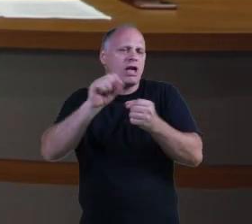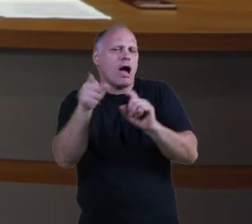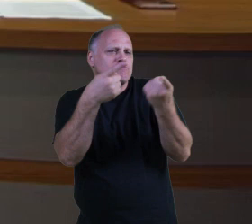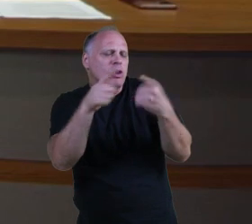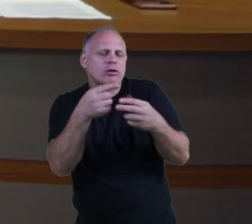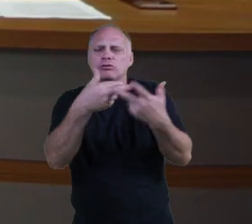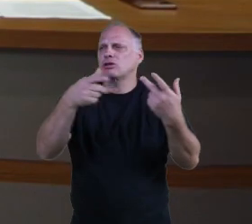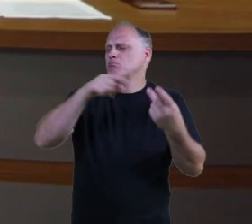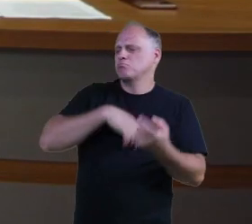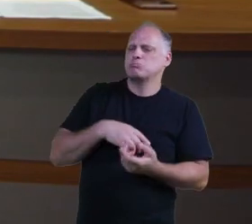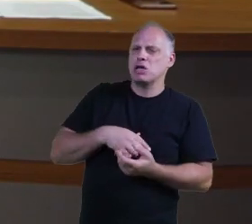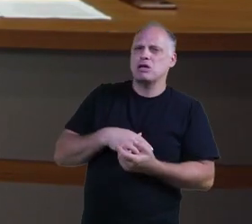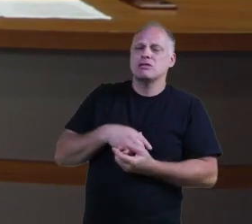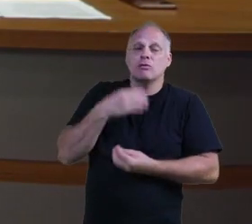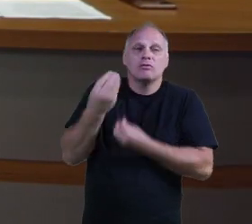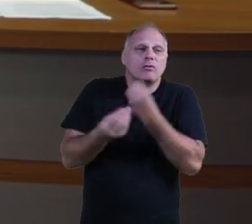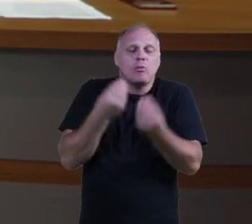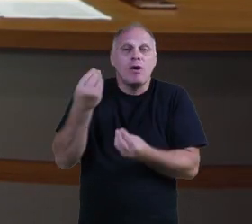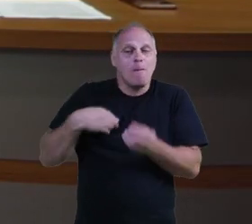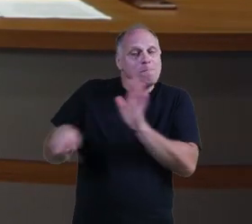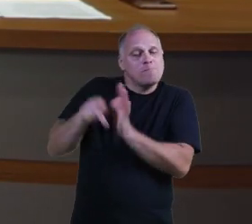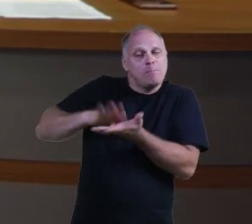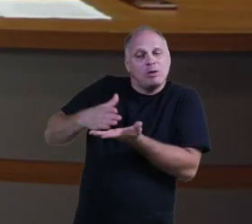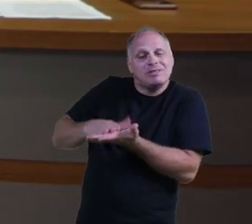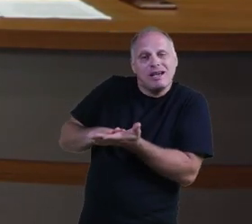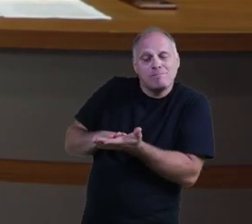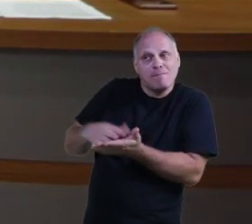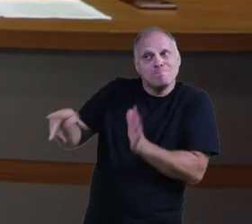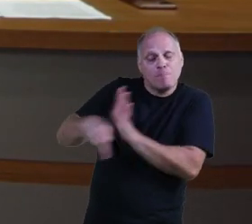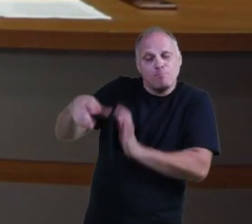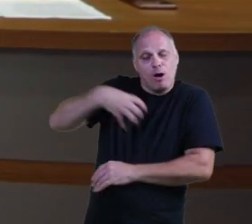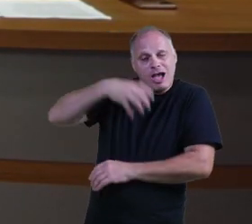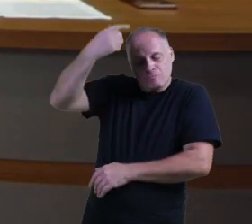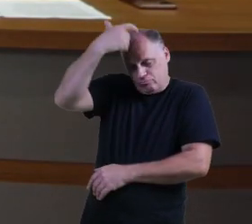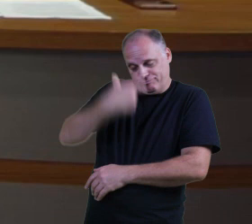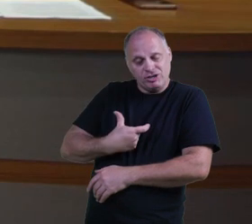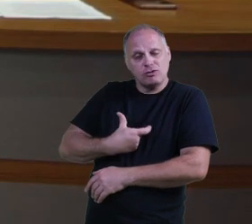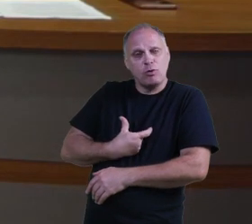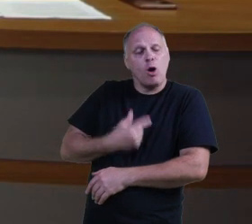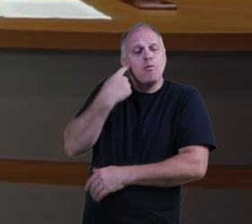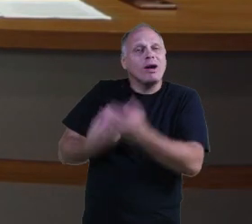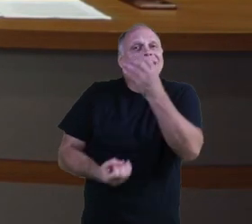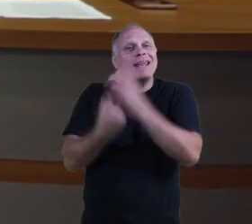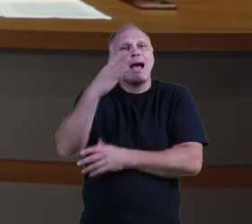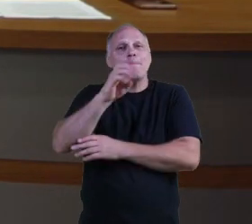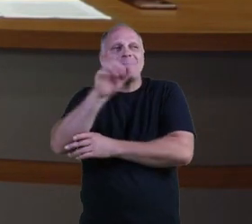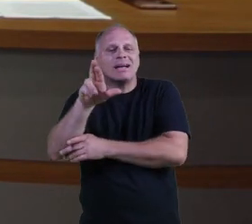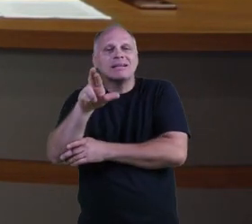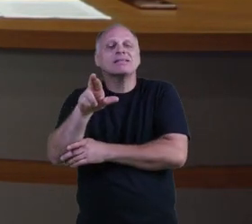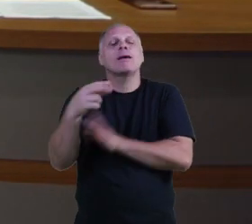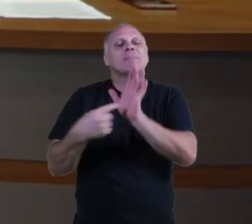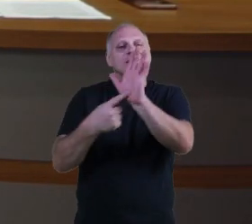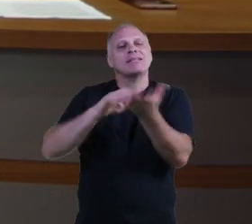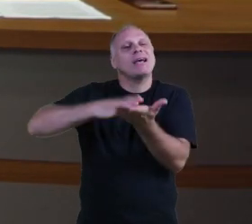eu vou parar e vou fazer uma coisa que eu gosto. Não que eu não gostava de tocar, só que quando a gente tocava, nós tocávamos para o público, tá entendendo? Então,